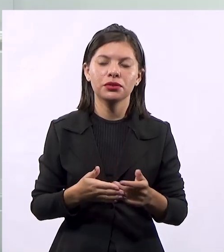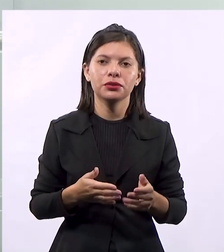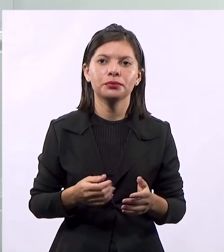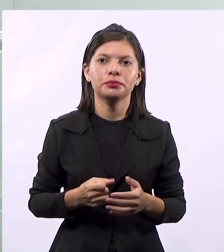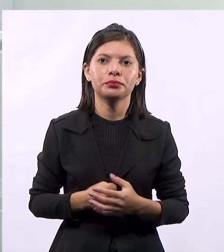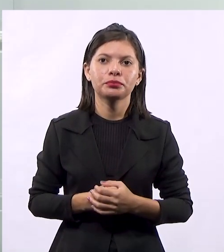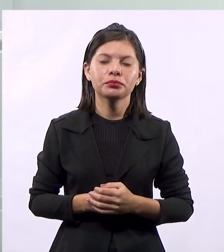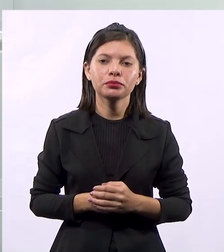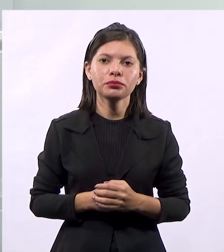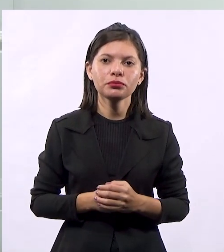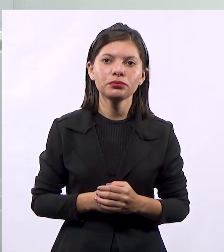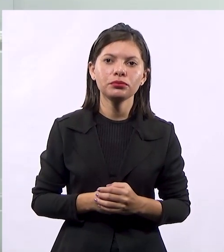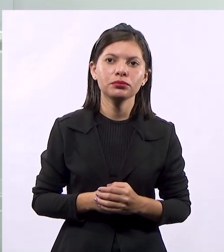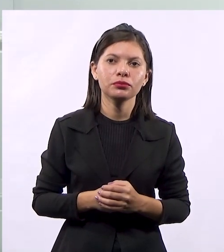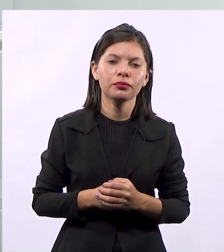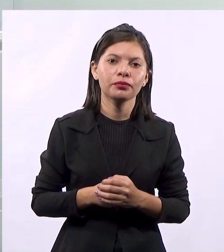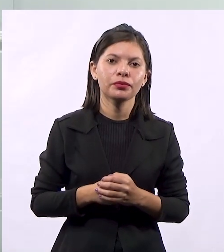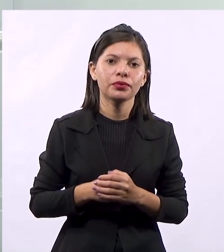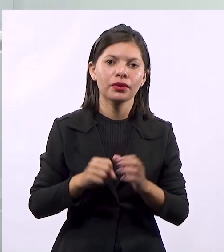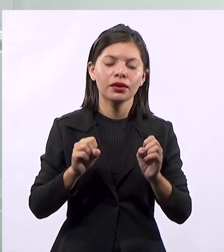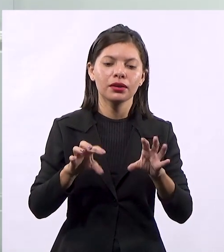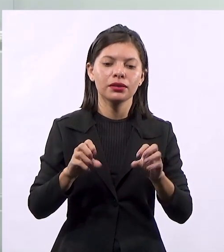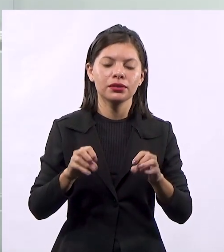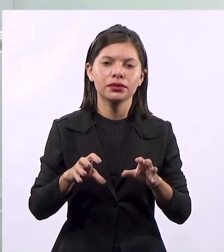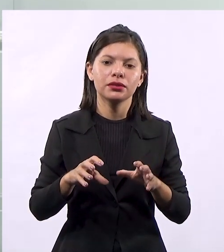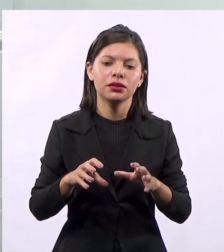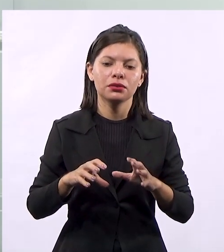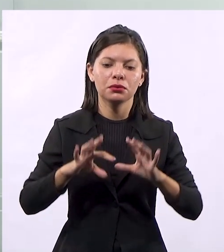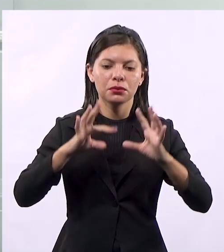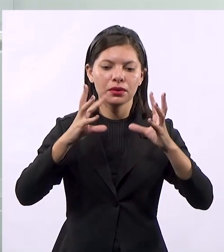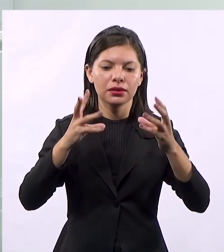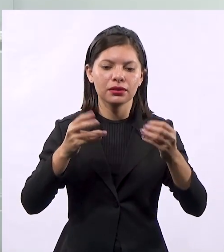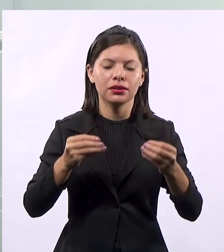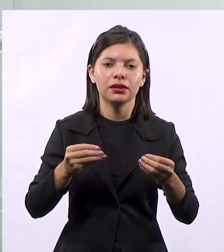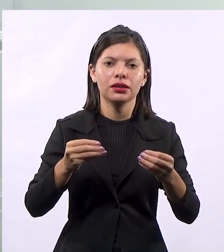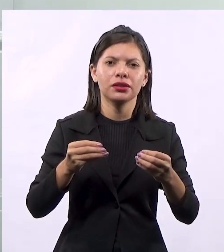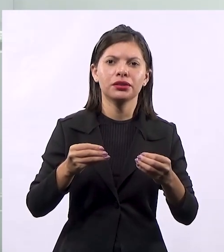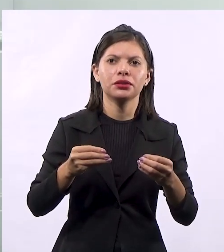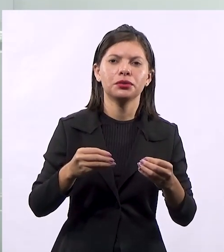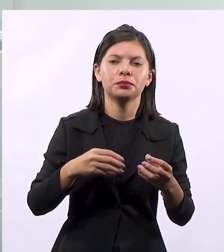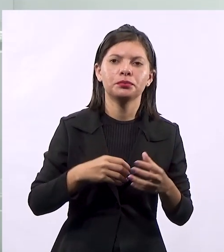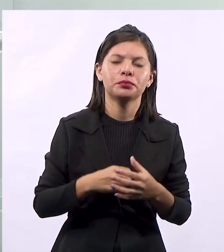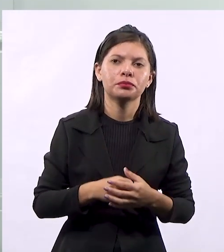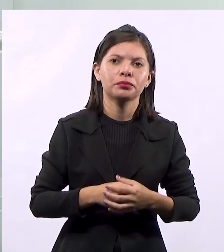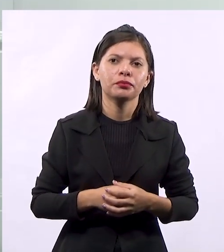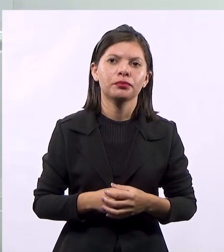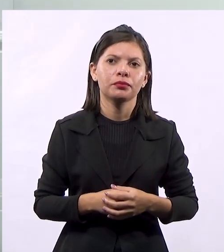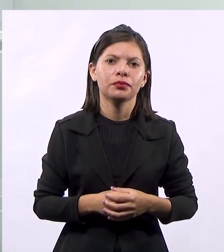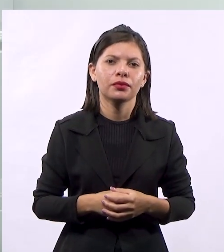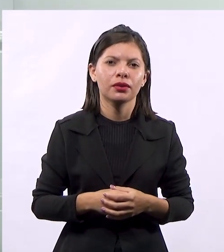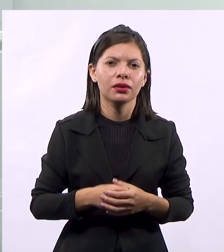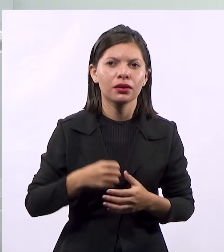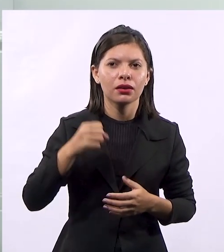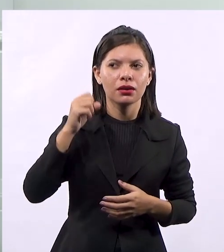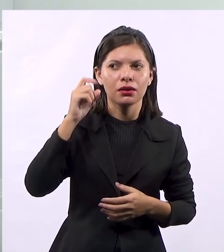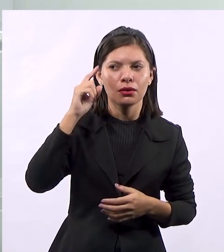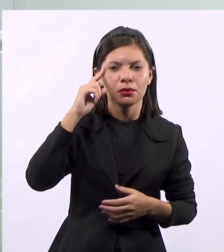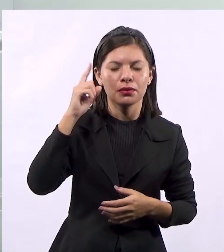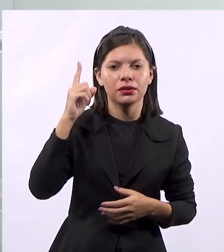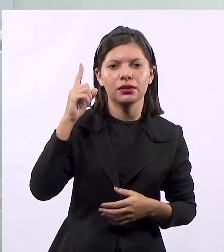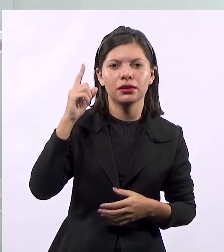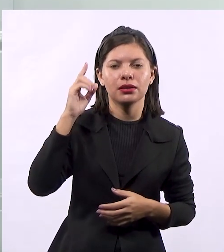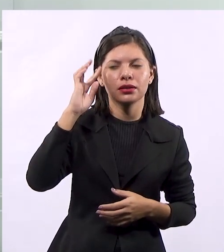de abordar a concepção pedagógica que ela acredita. Então, se ela acredita que